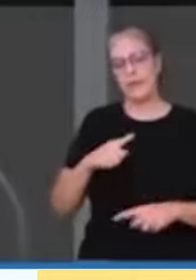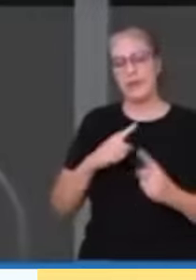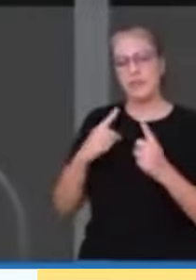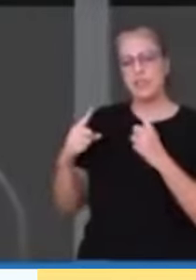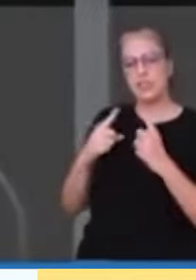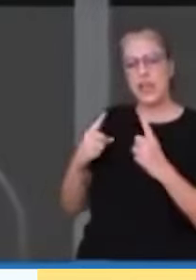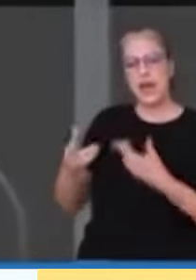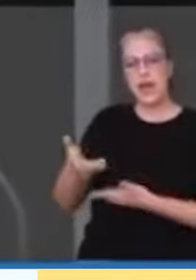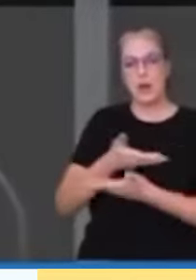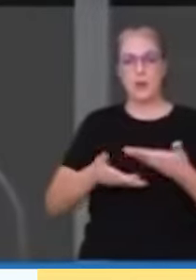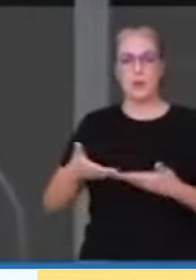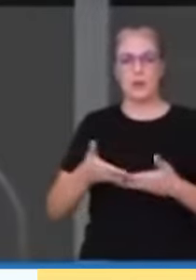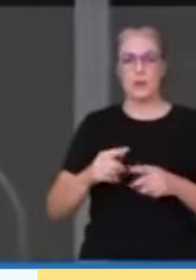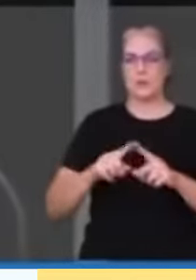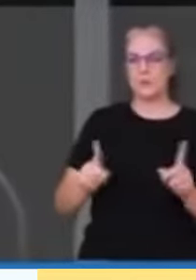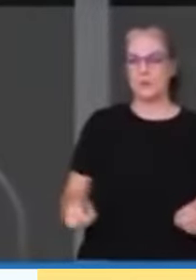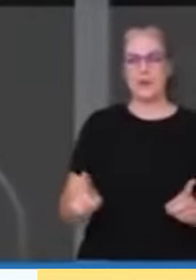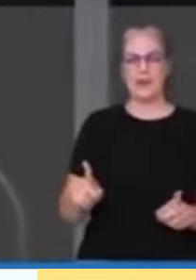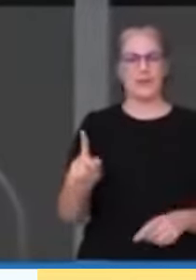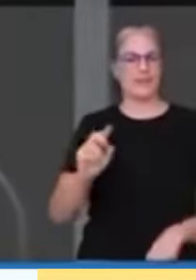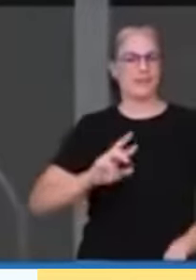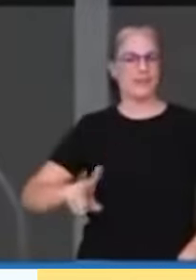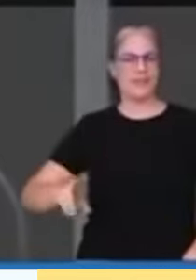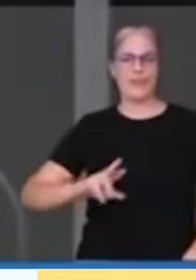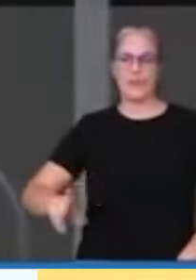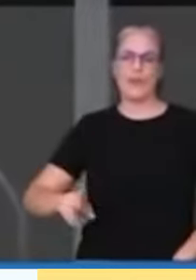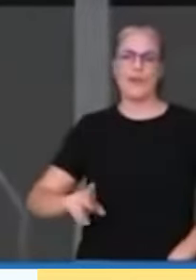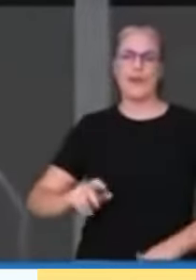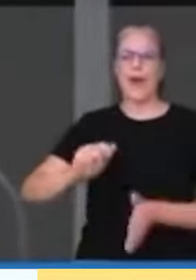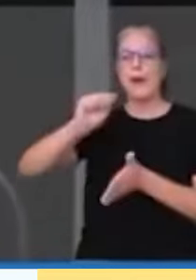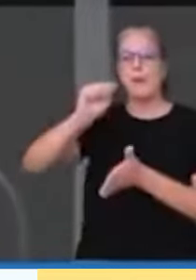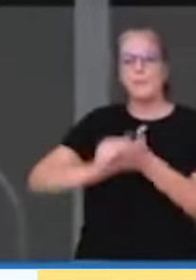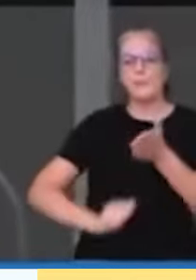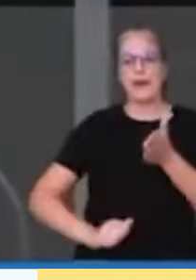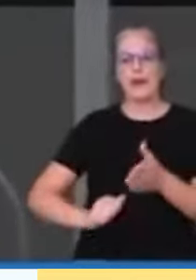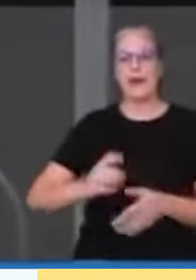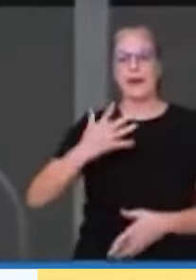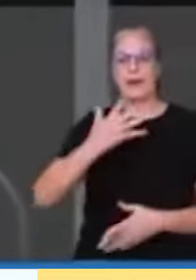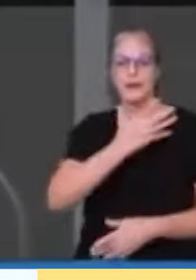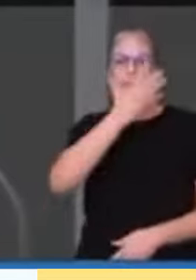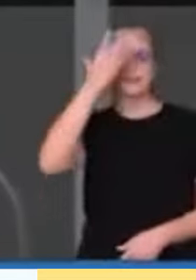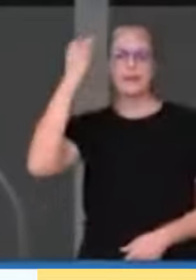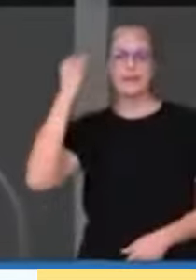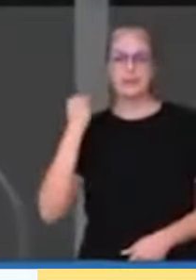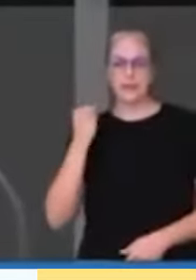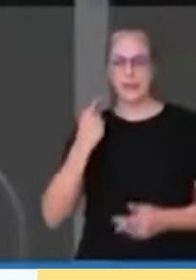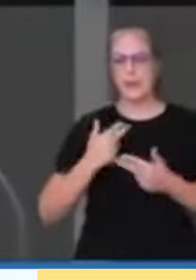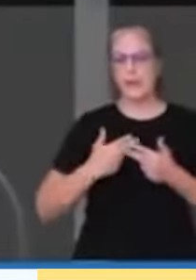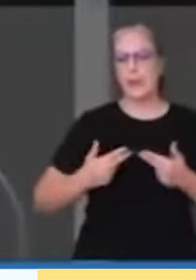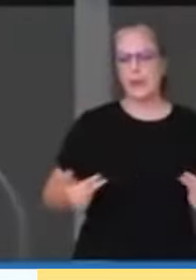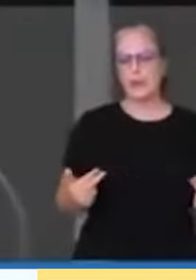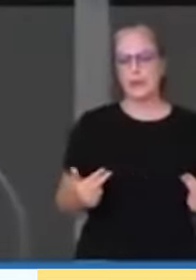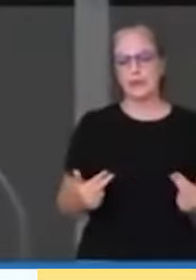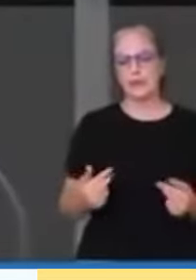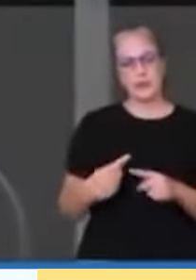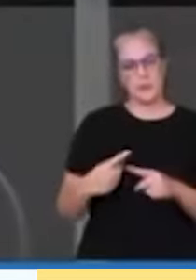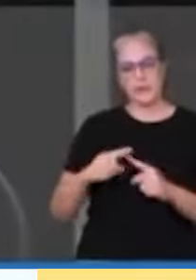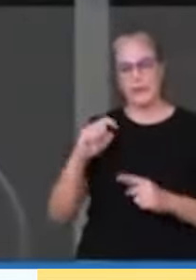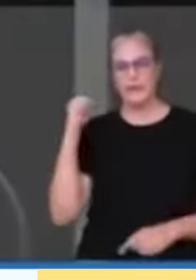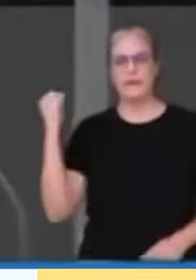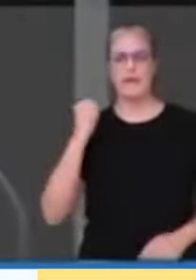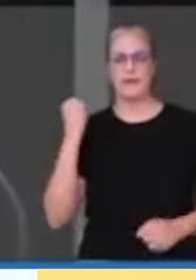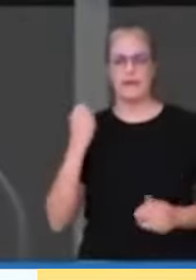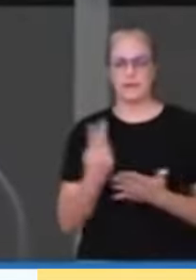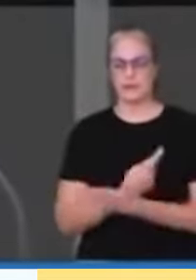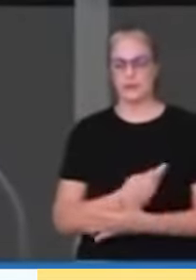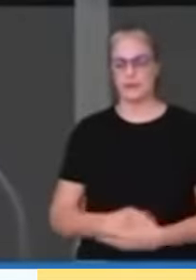um simples esquecimento, uma amnésia decretada para se deixar de lado fatos graves que ocorreram. A